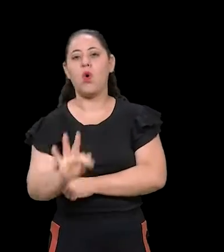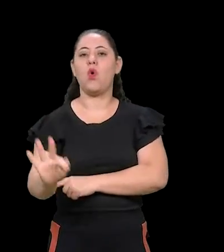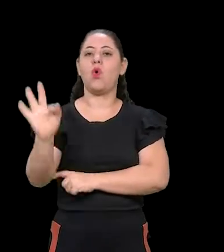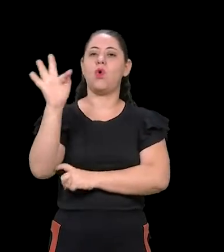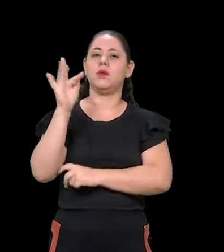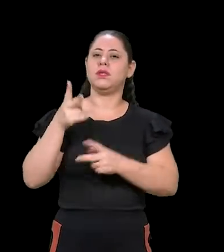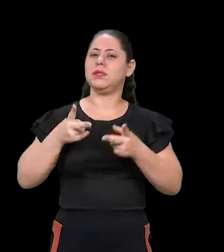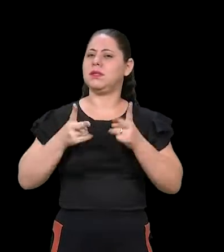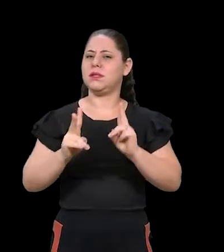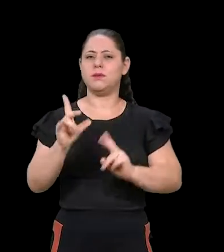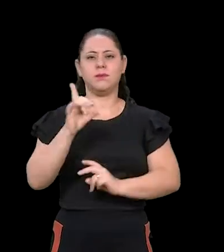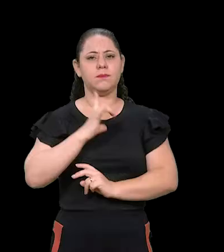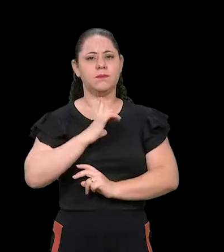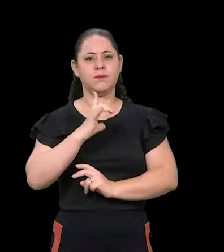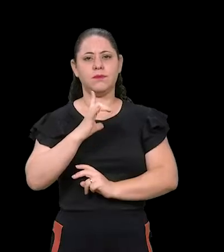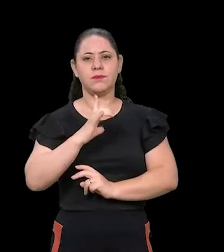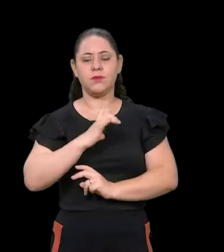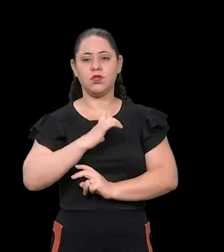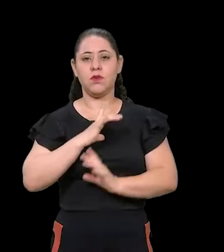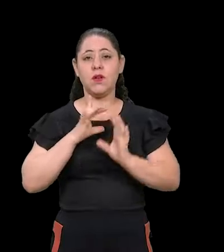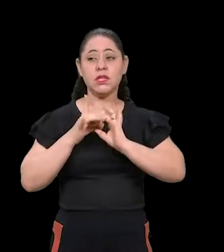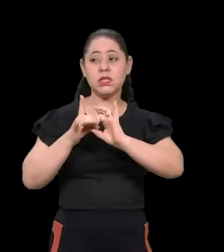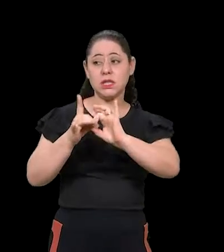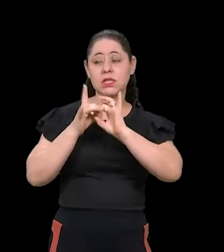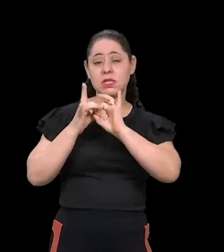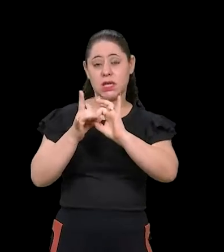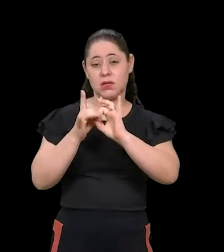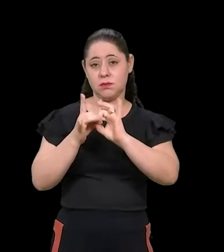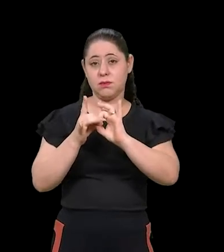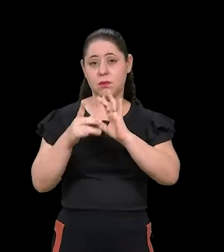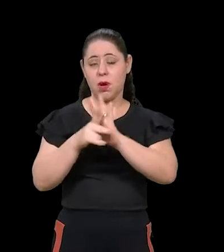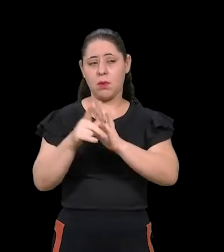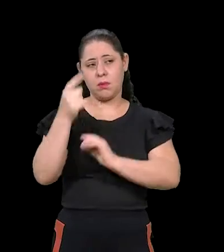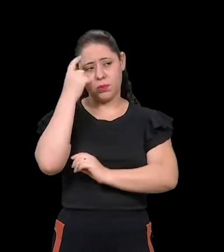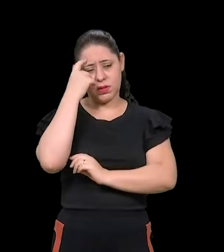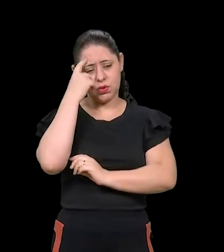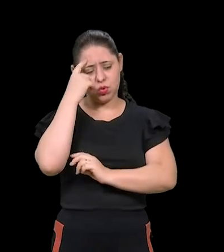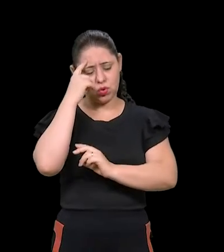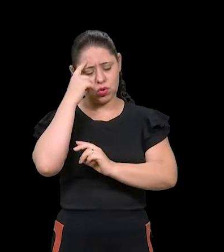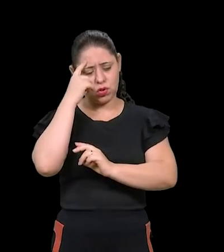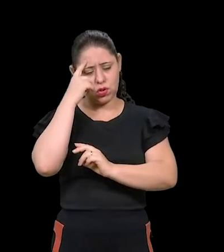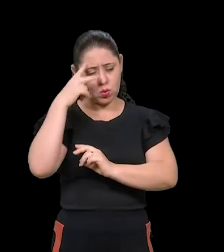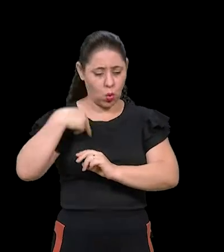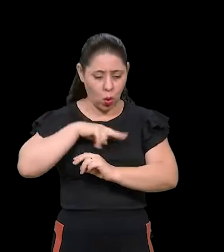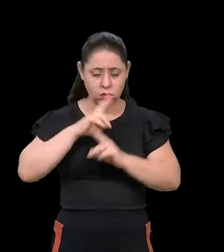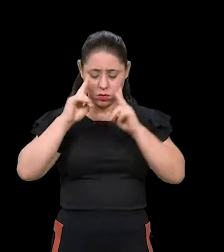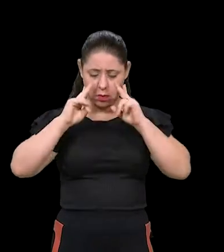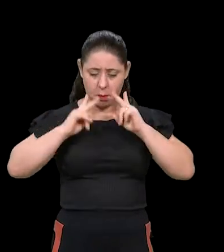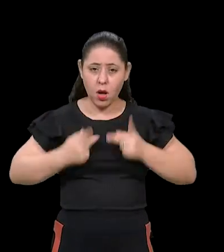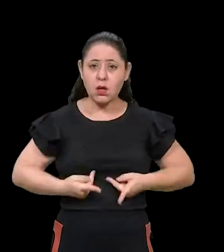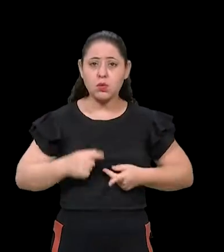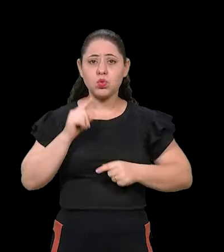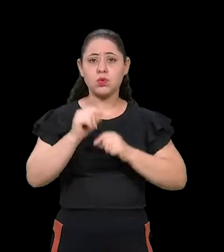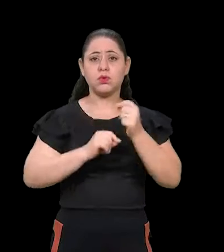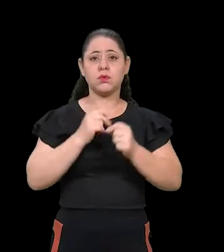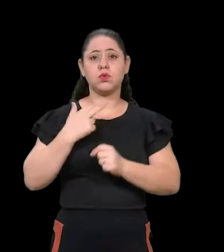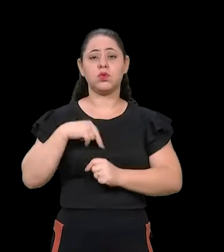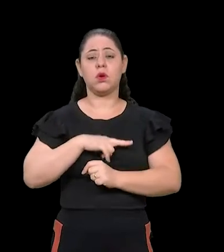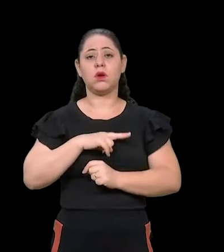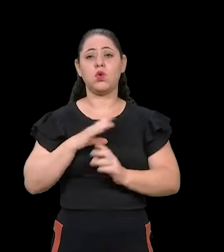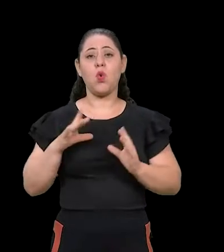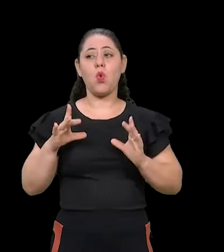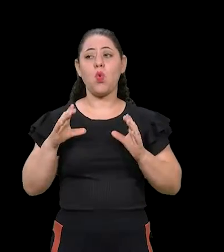associativismo. Na faculdade, sempre tive envolvidos em DCE. Eu acredito que o ser humano, para mim,